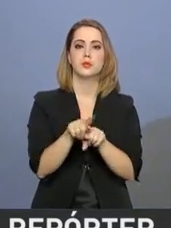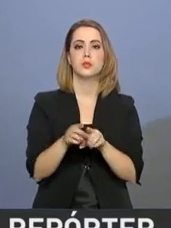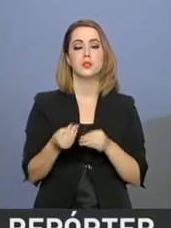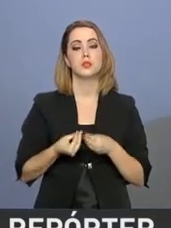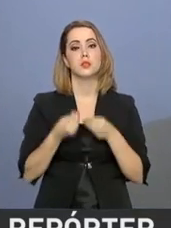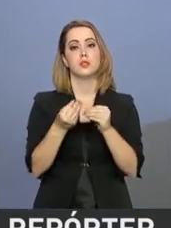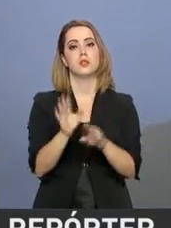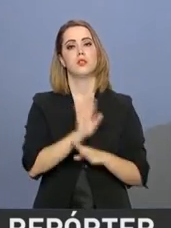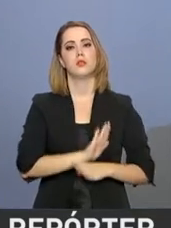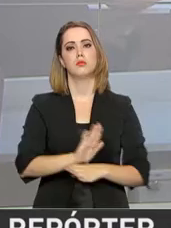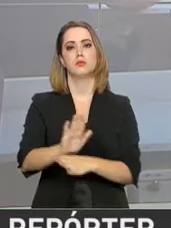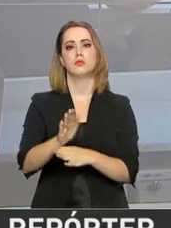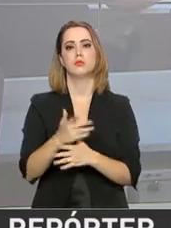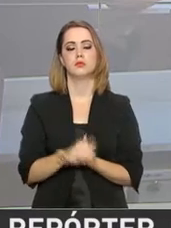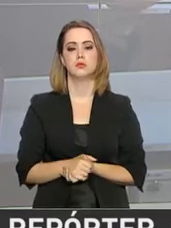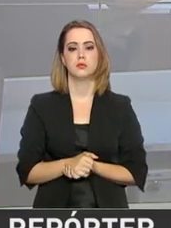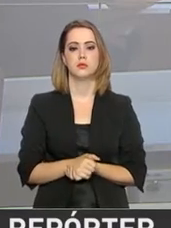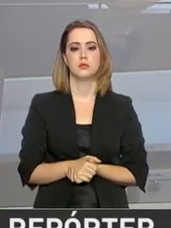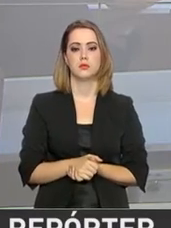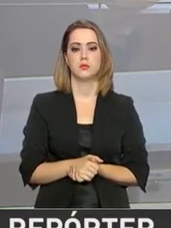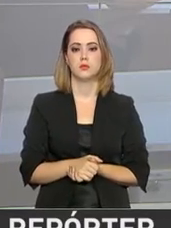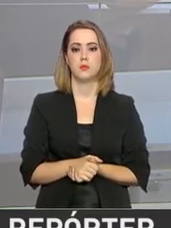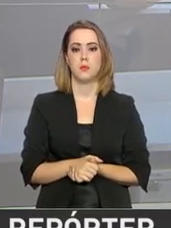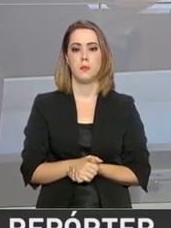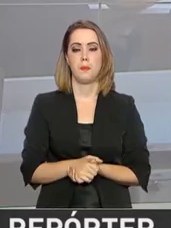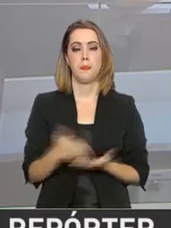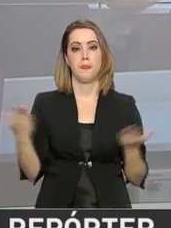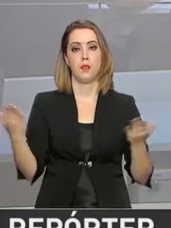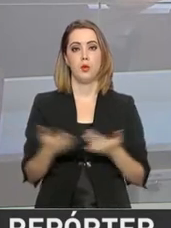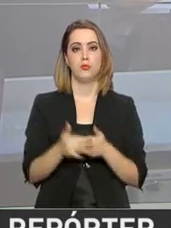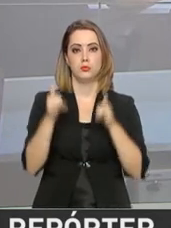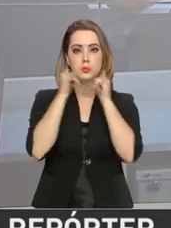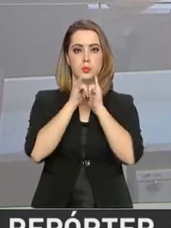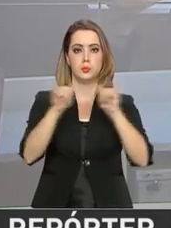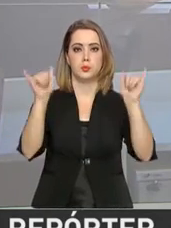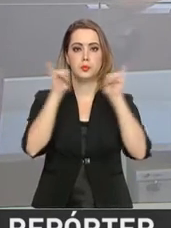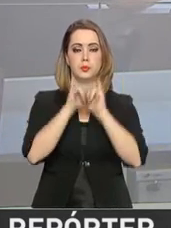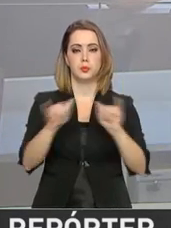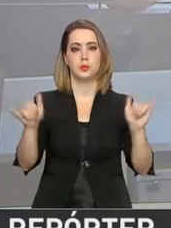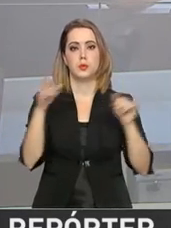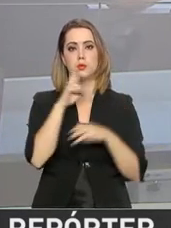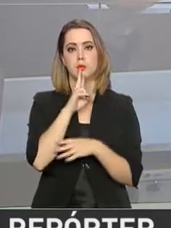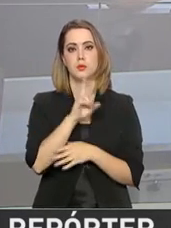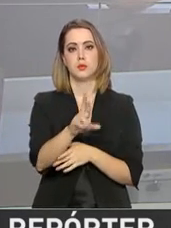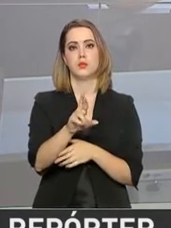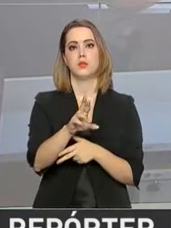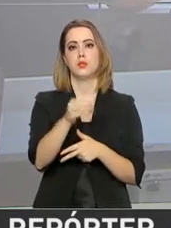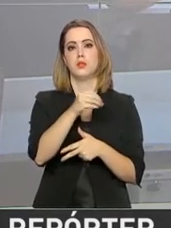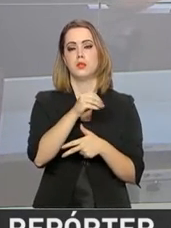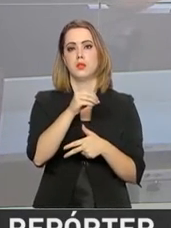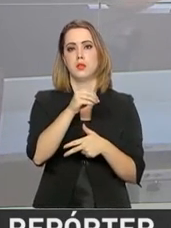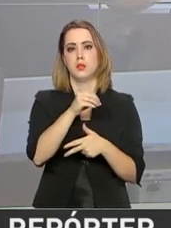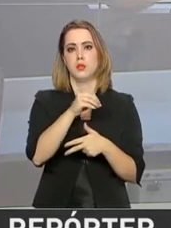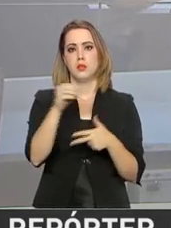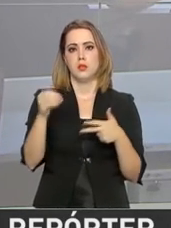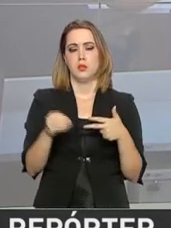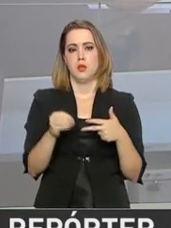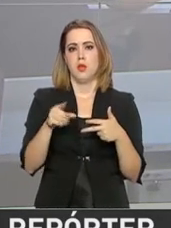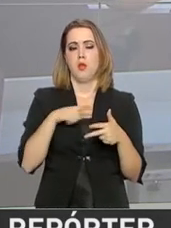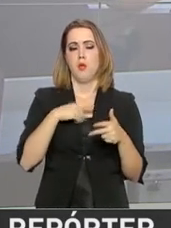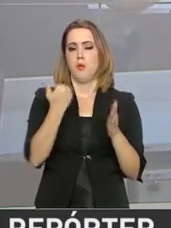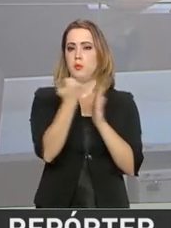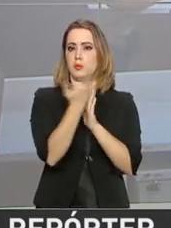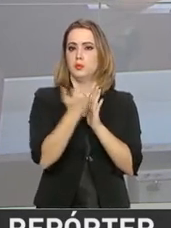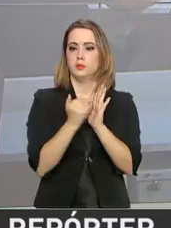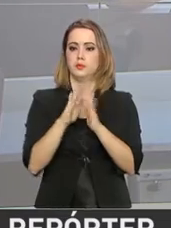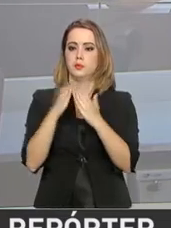dar contribuições. Foi divulgado hoje o resultado do Exame Nacional do Ensino Médio por Escola. E apesar das notas